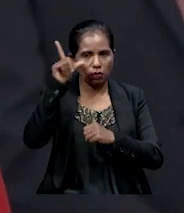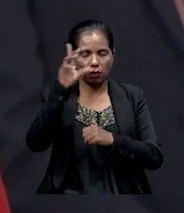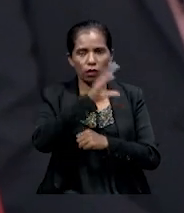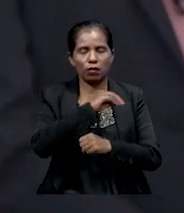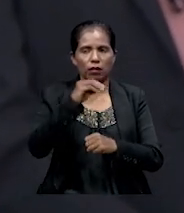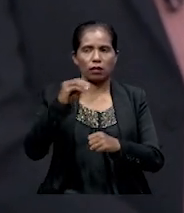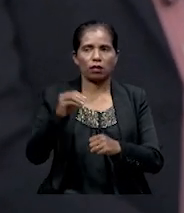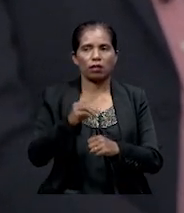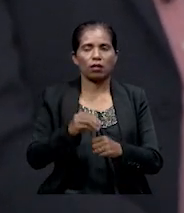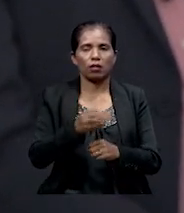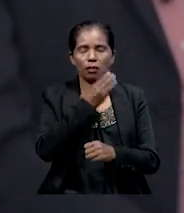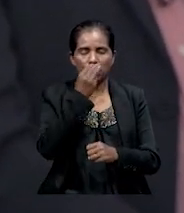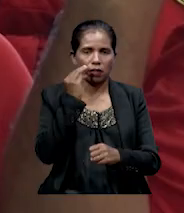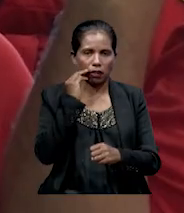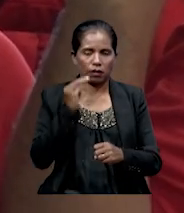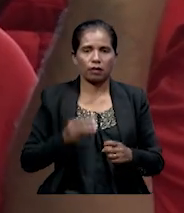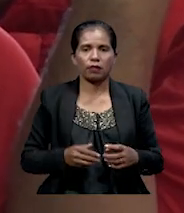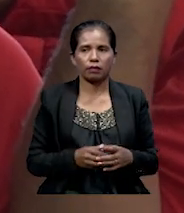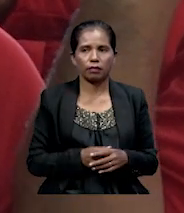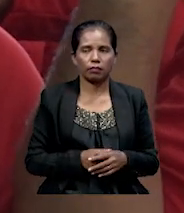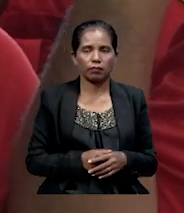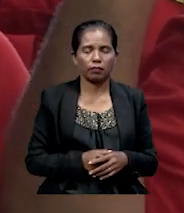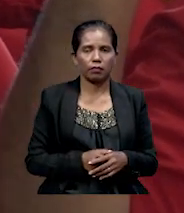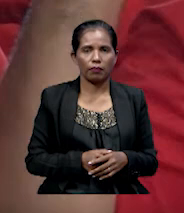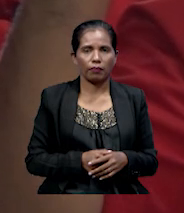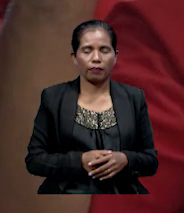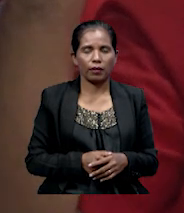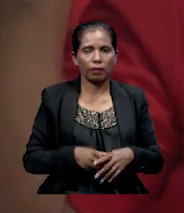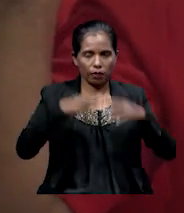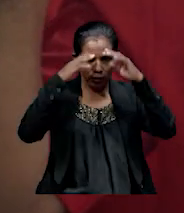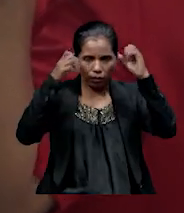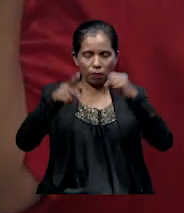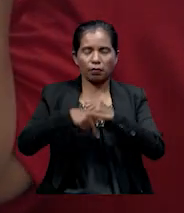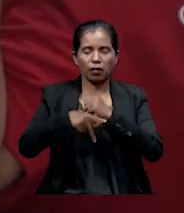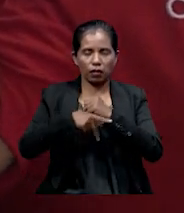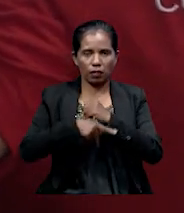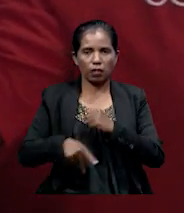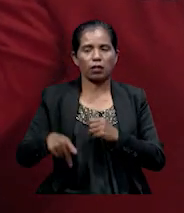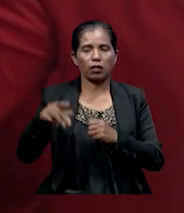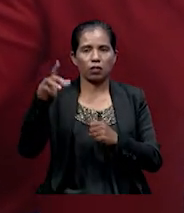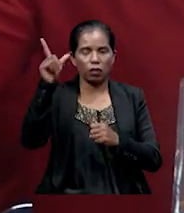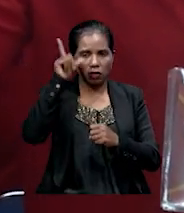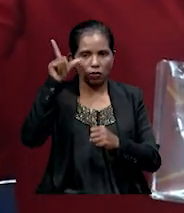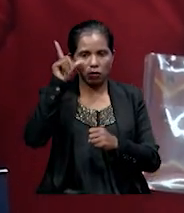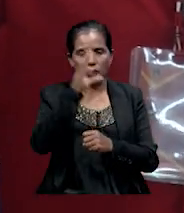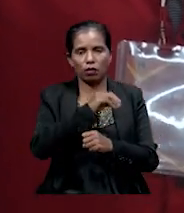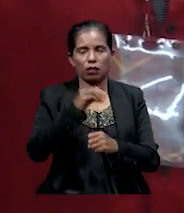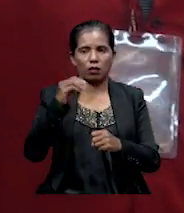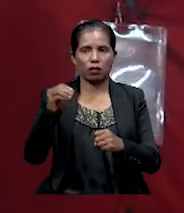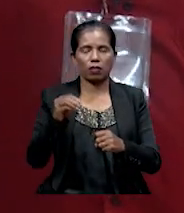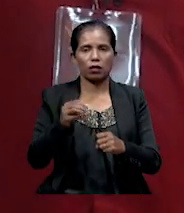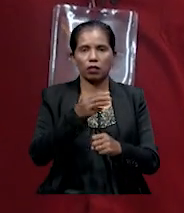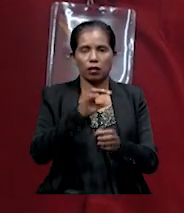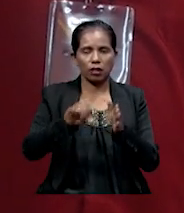secretário-geral partido mak Marie Alkatiri. Presidente Partido Fretilin Francisco Guterres Lolo ho secretário geral Maria